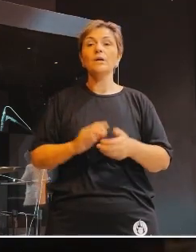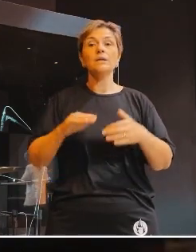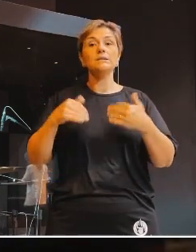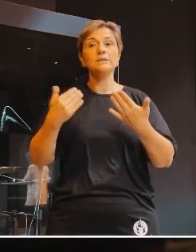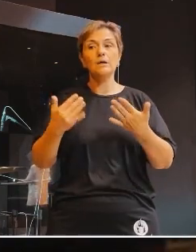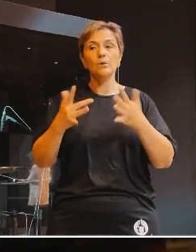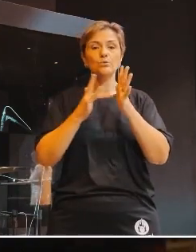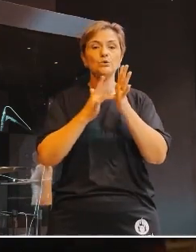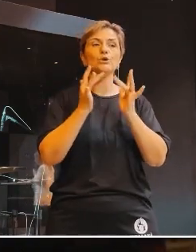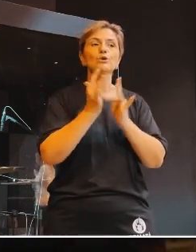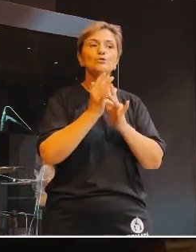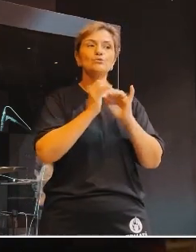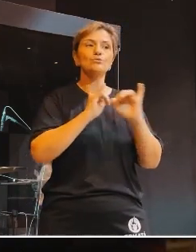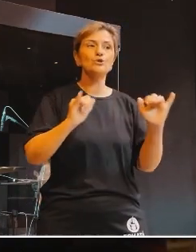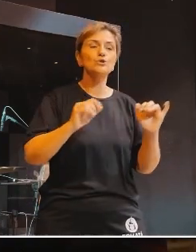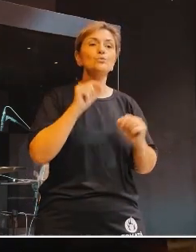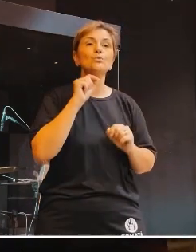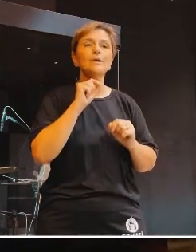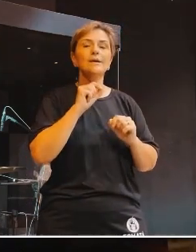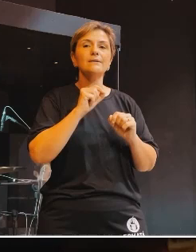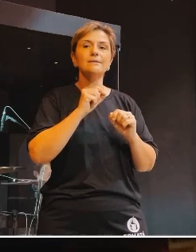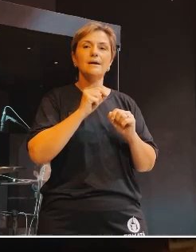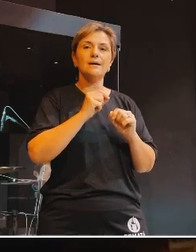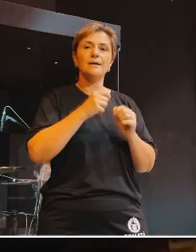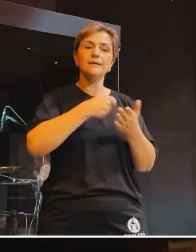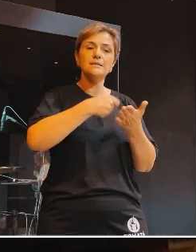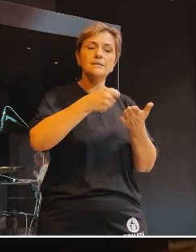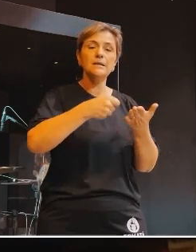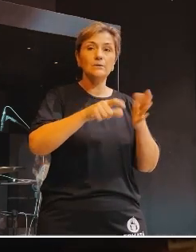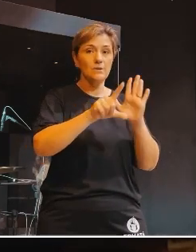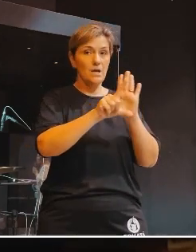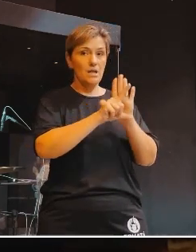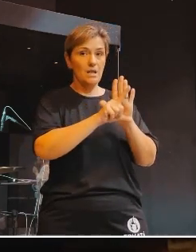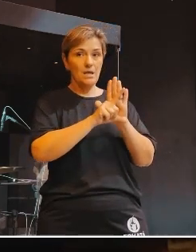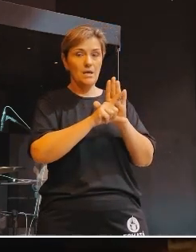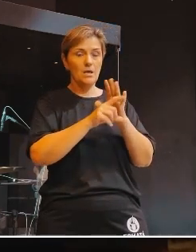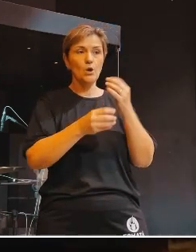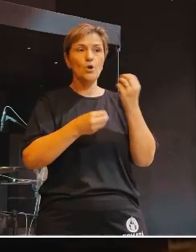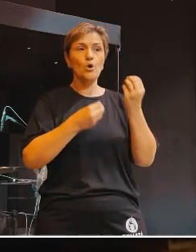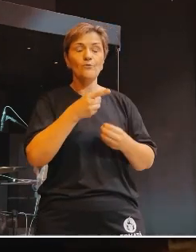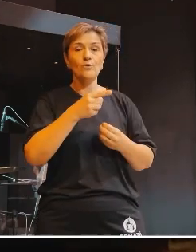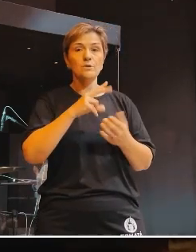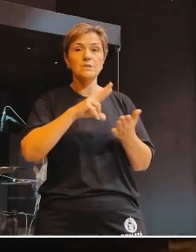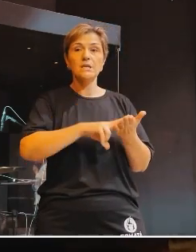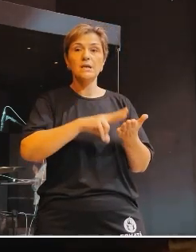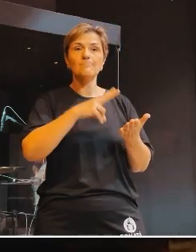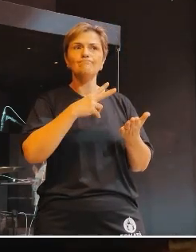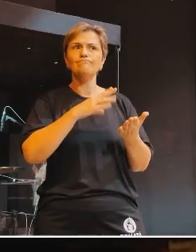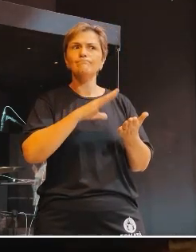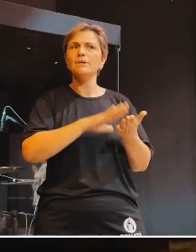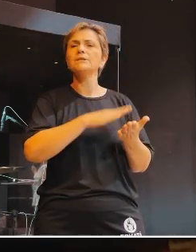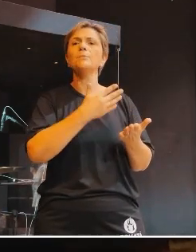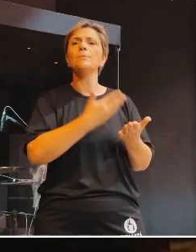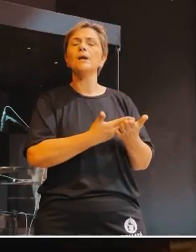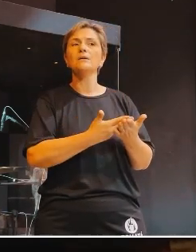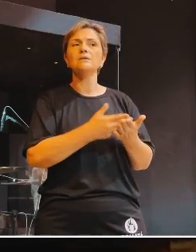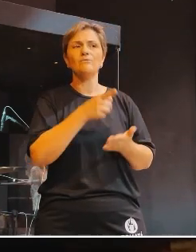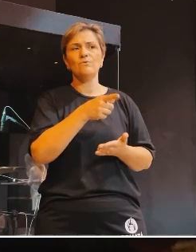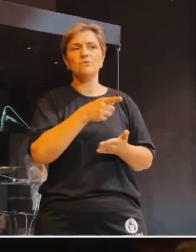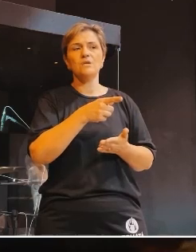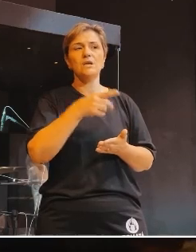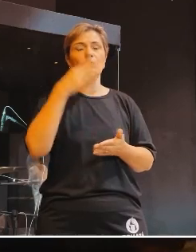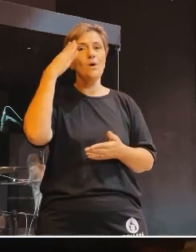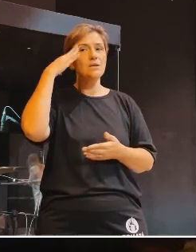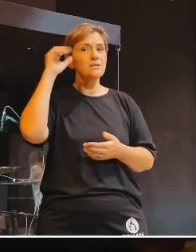Então Jesus falou: o que está escrito na lei? Como você interpreta? Ué, você não é sabedor